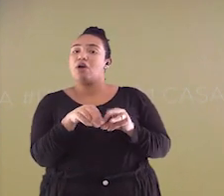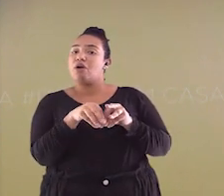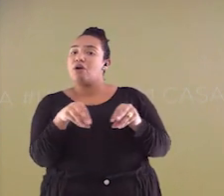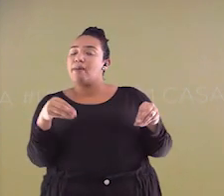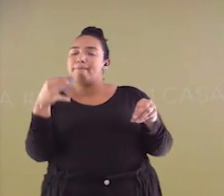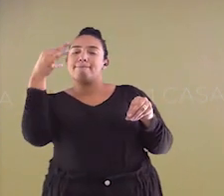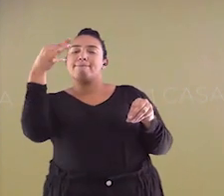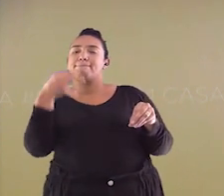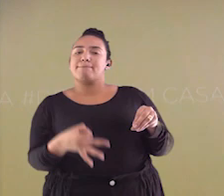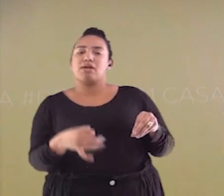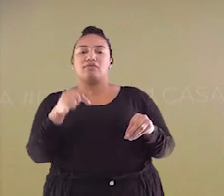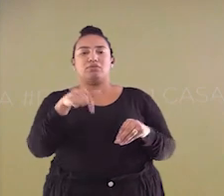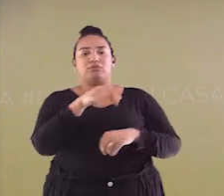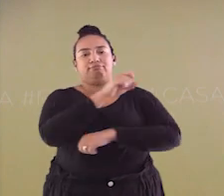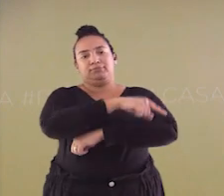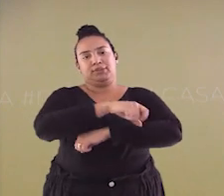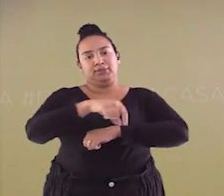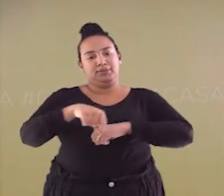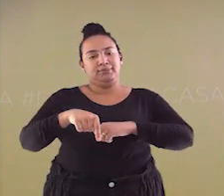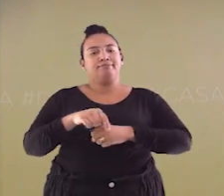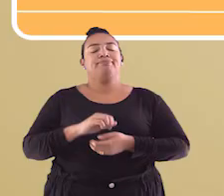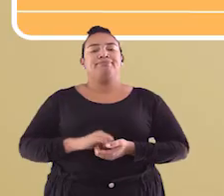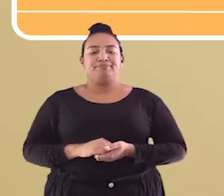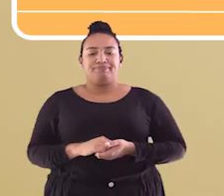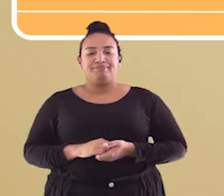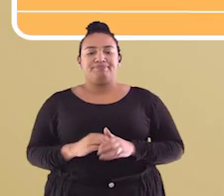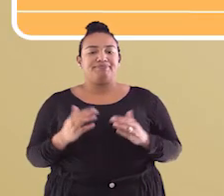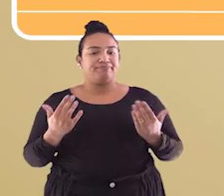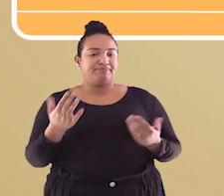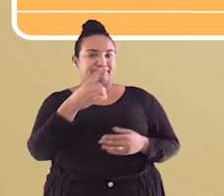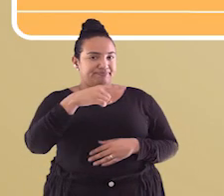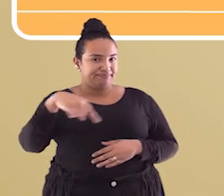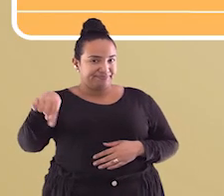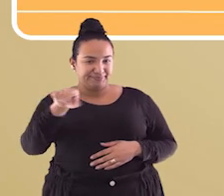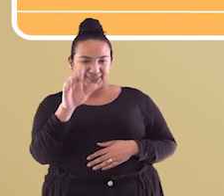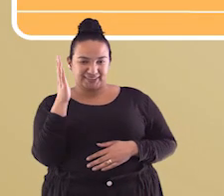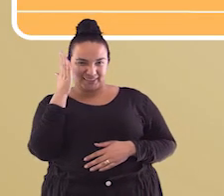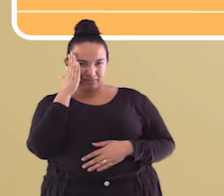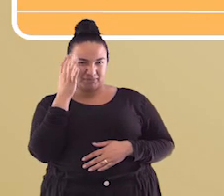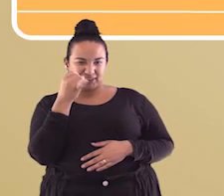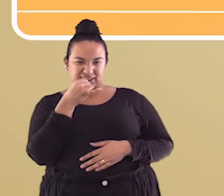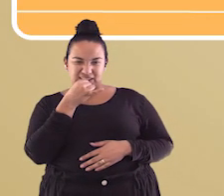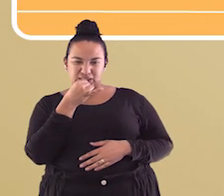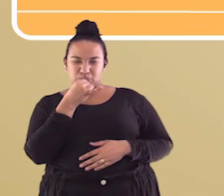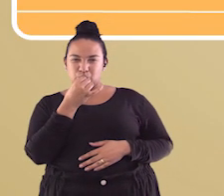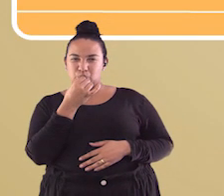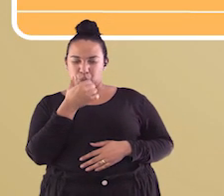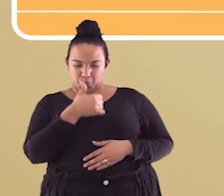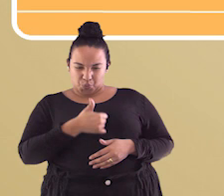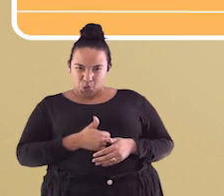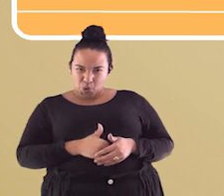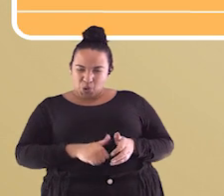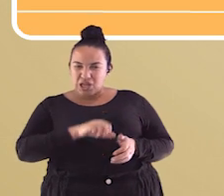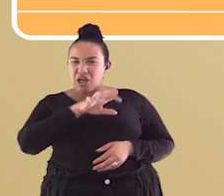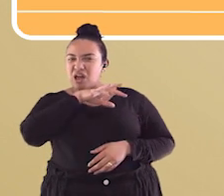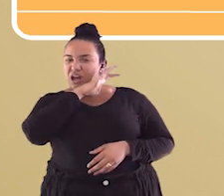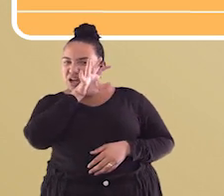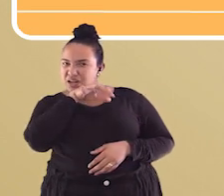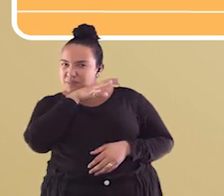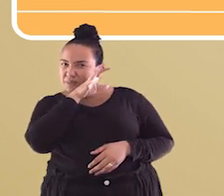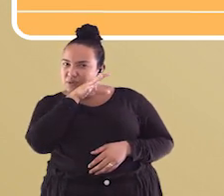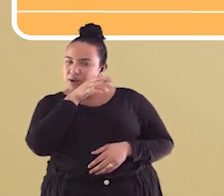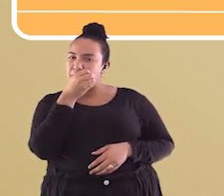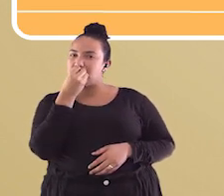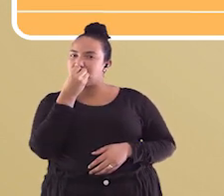solo ideal para o plantio dos vegetais. Você sabia que as fezes de animais são ricas em matéria